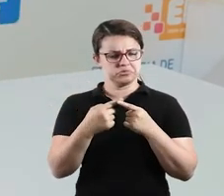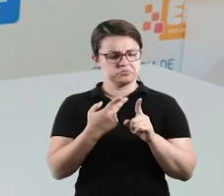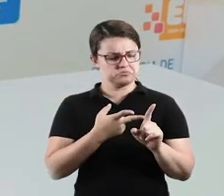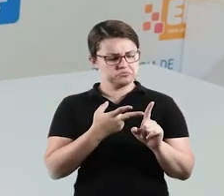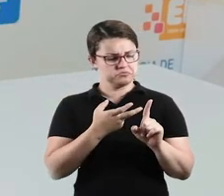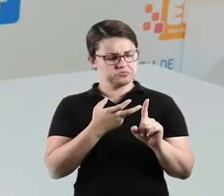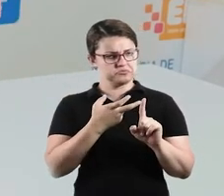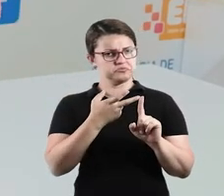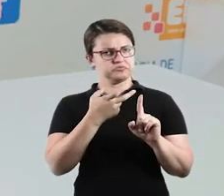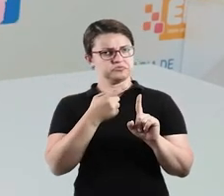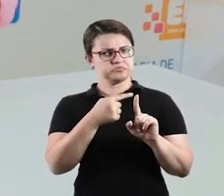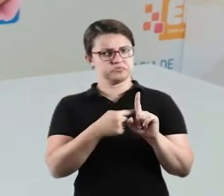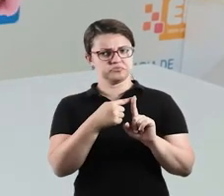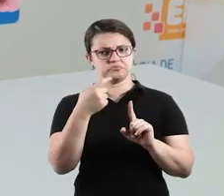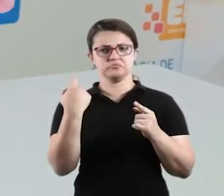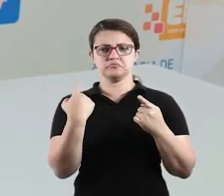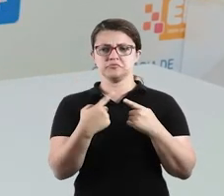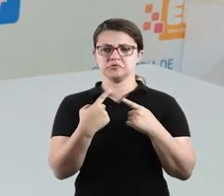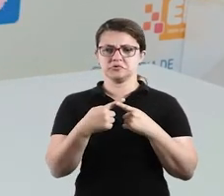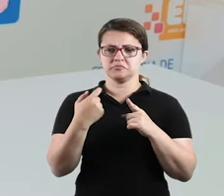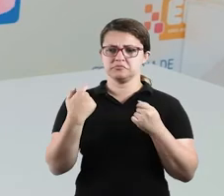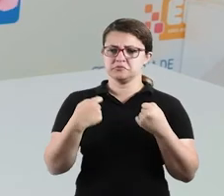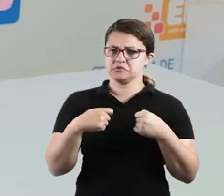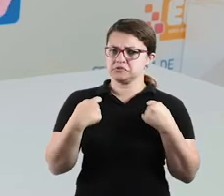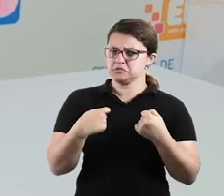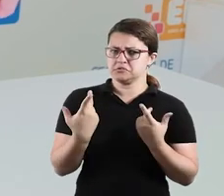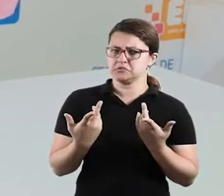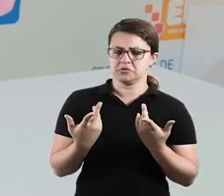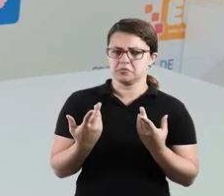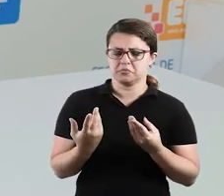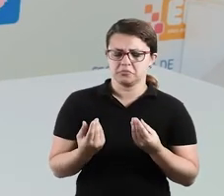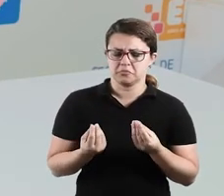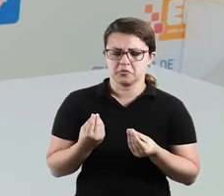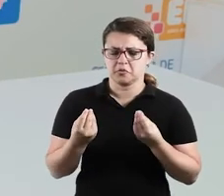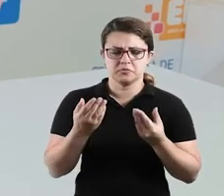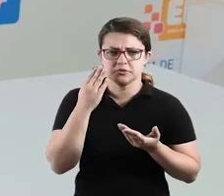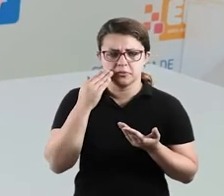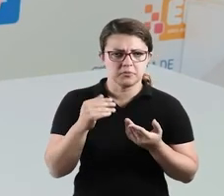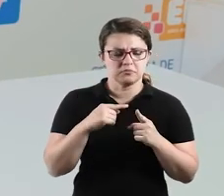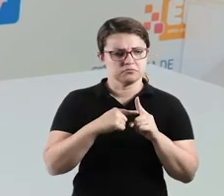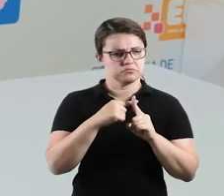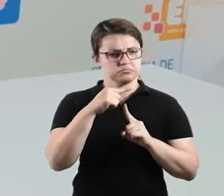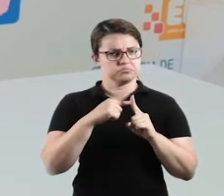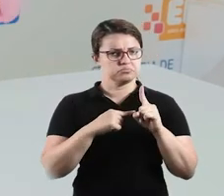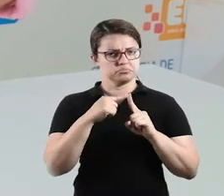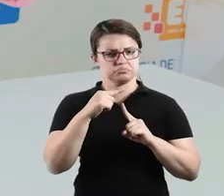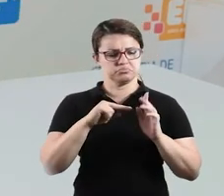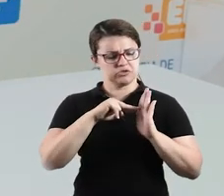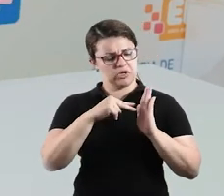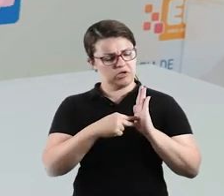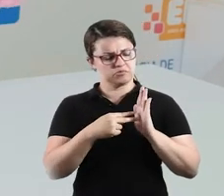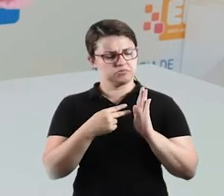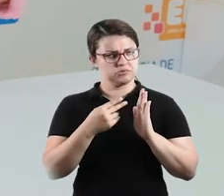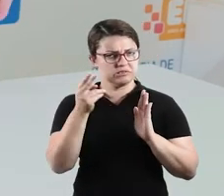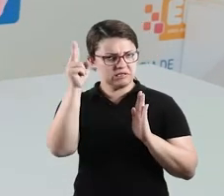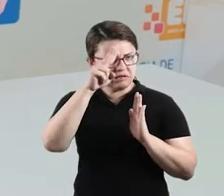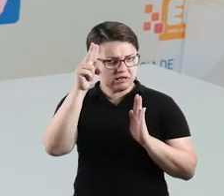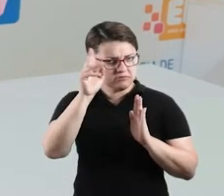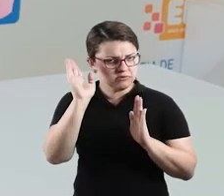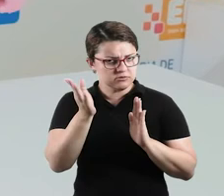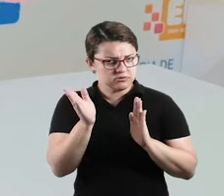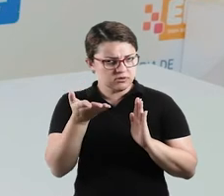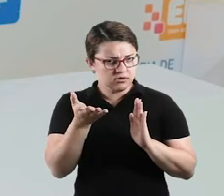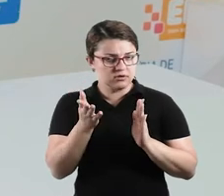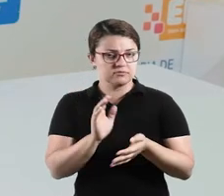ler termômetro, aluno? Por que que a gente precisa entender dessa leitura de termômetro? Você já